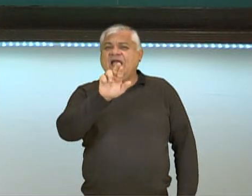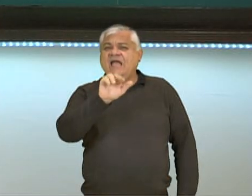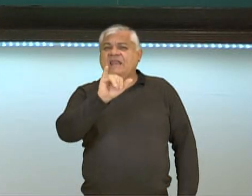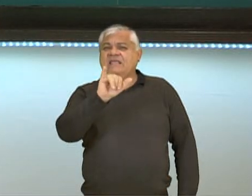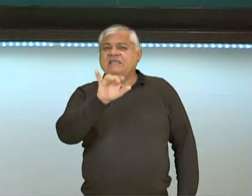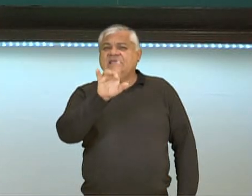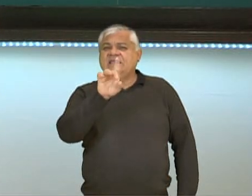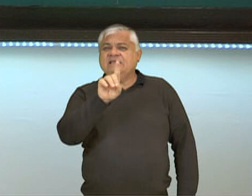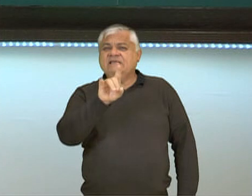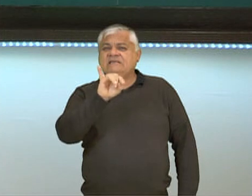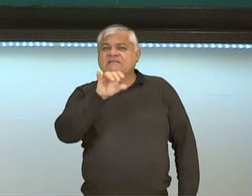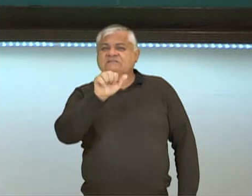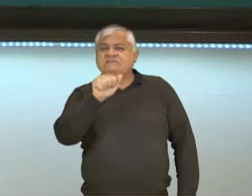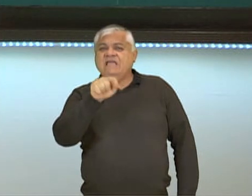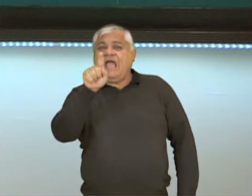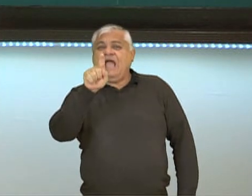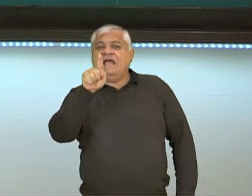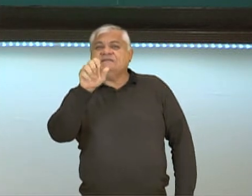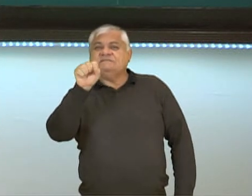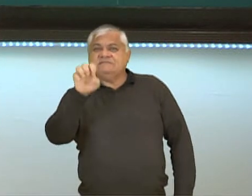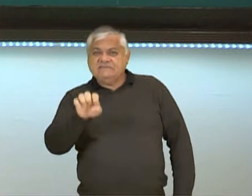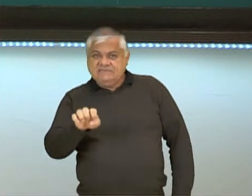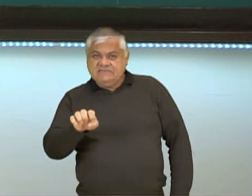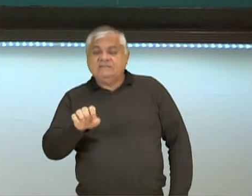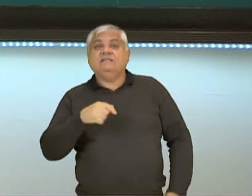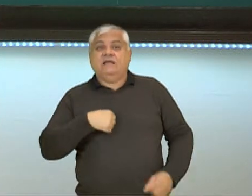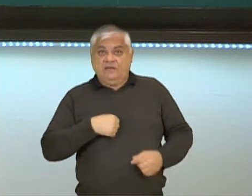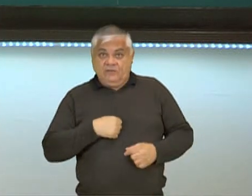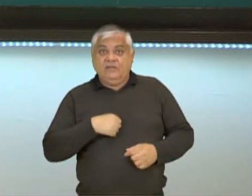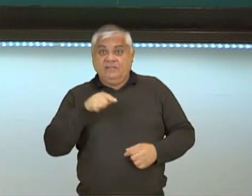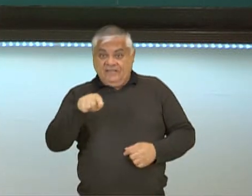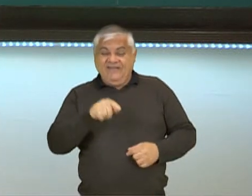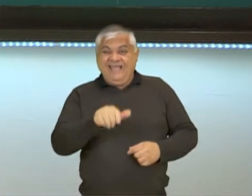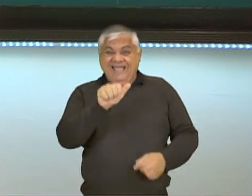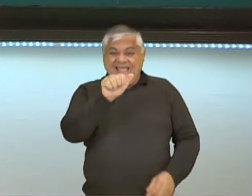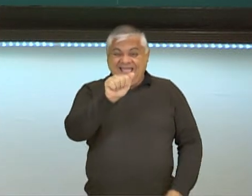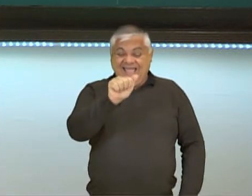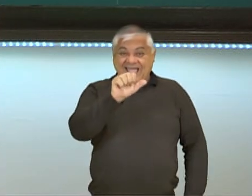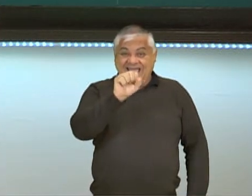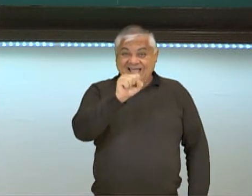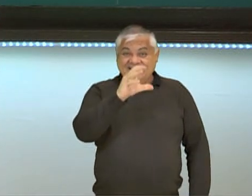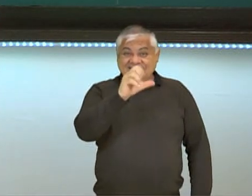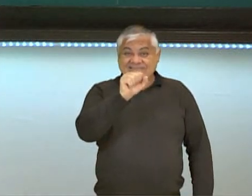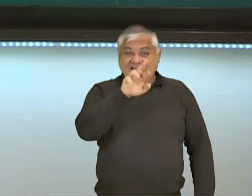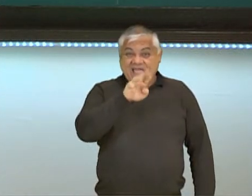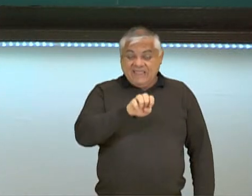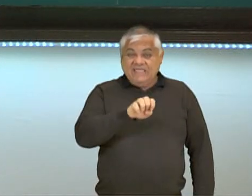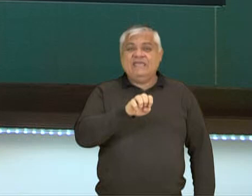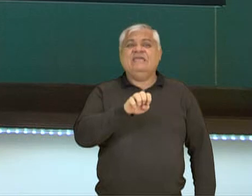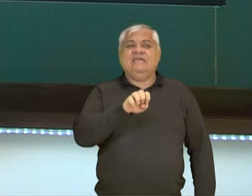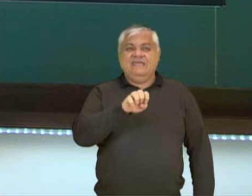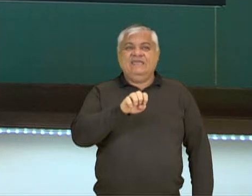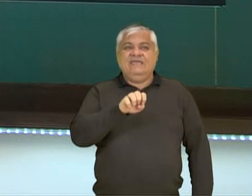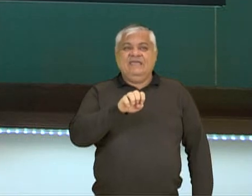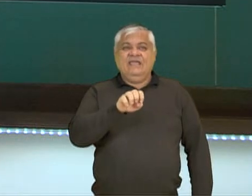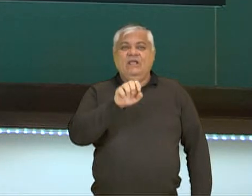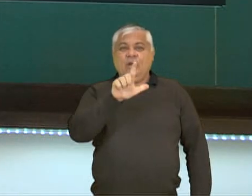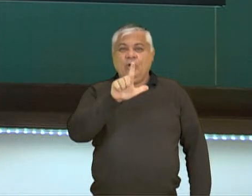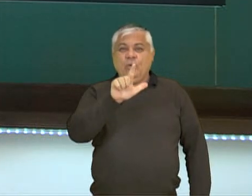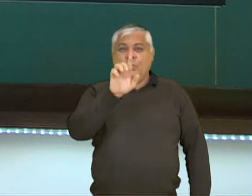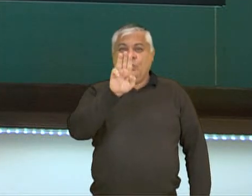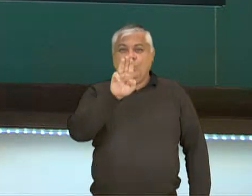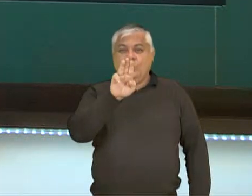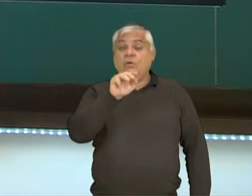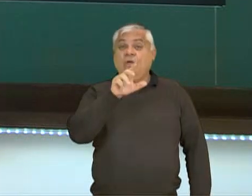Ascaris lumbricoides é o verme, o nematóide, o nemateumito, que provoca a ascaridíase.